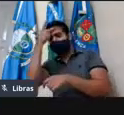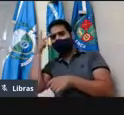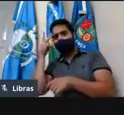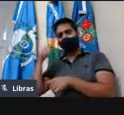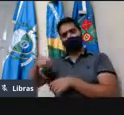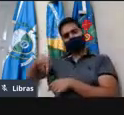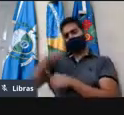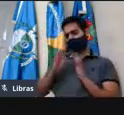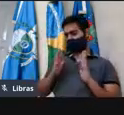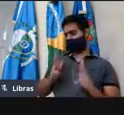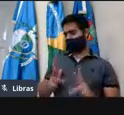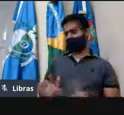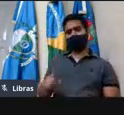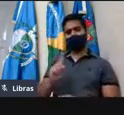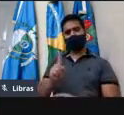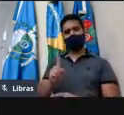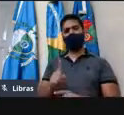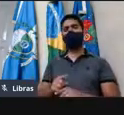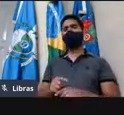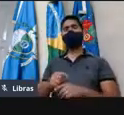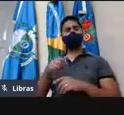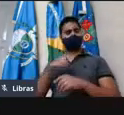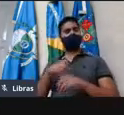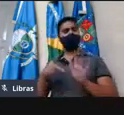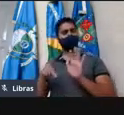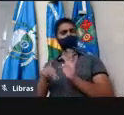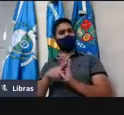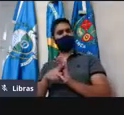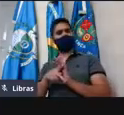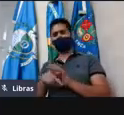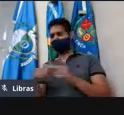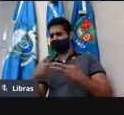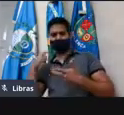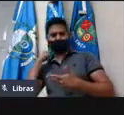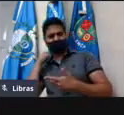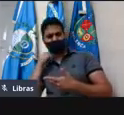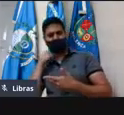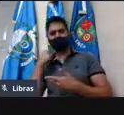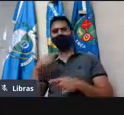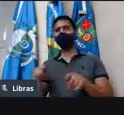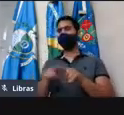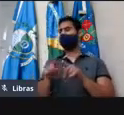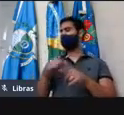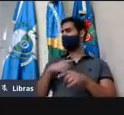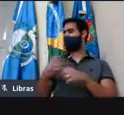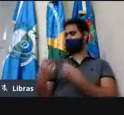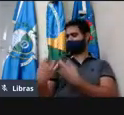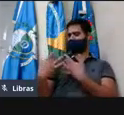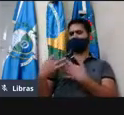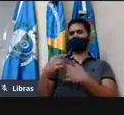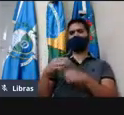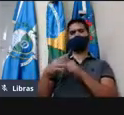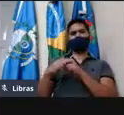pessoas entrar dentro dessas valas tudo sujo aí, e correndo risco de pegar doença.